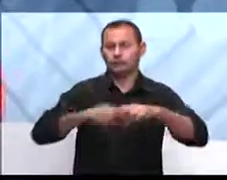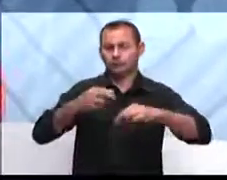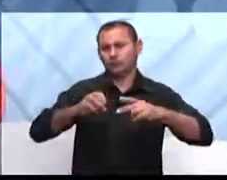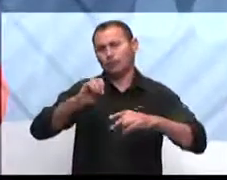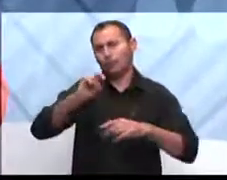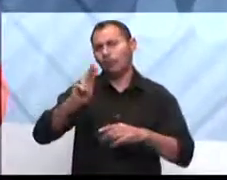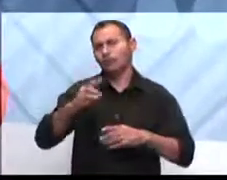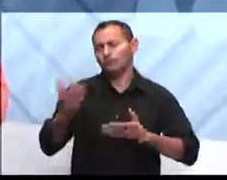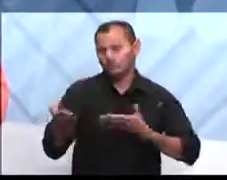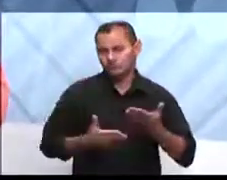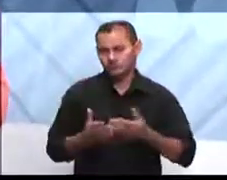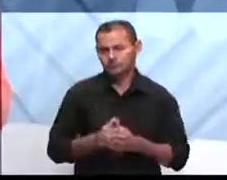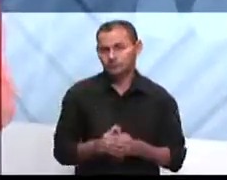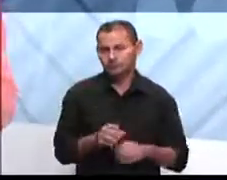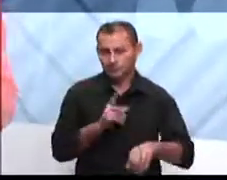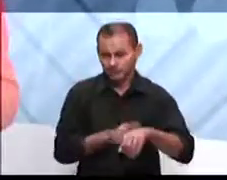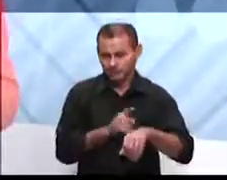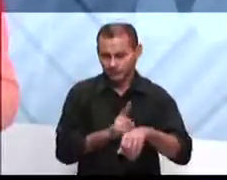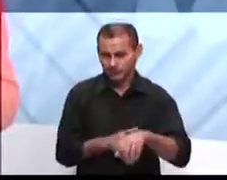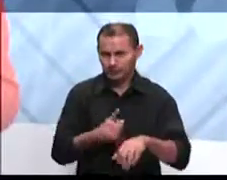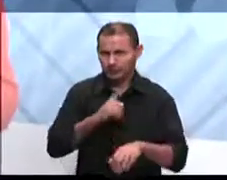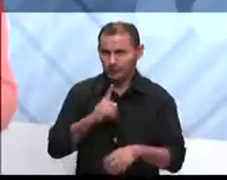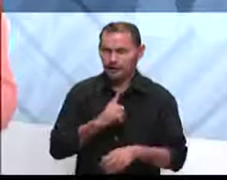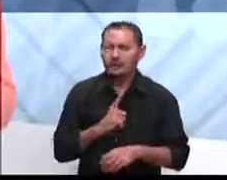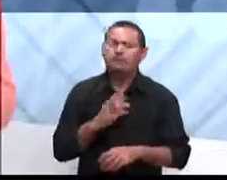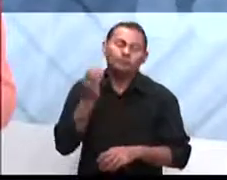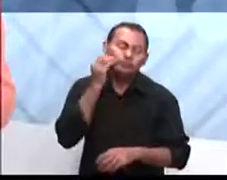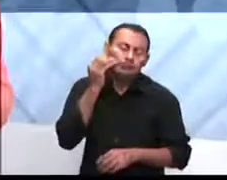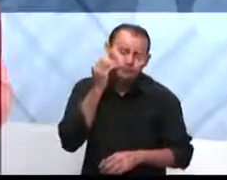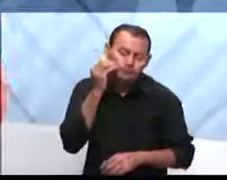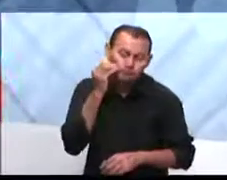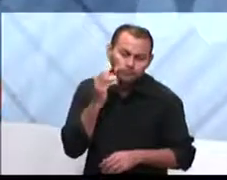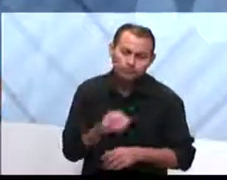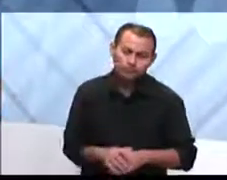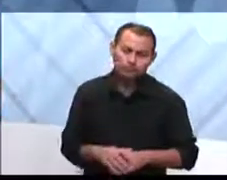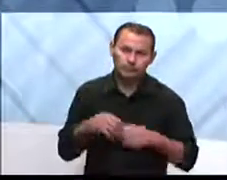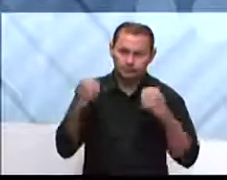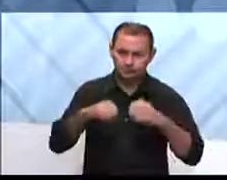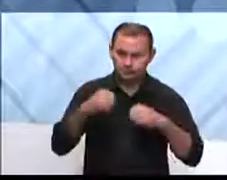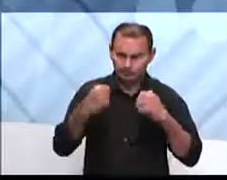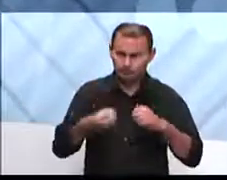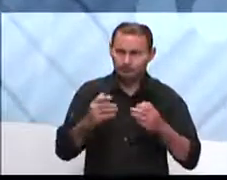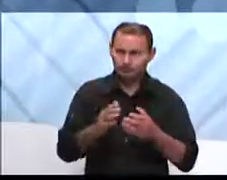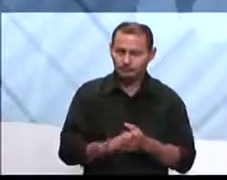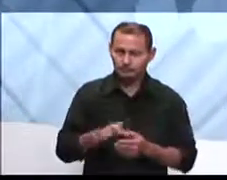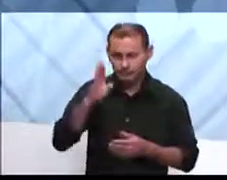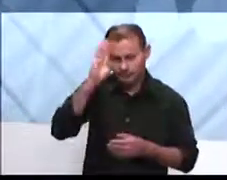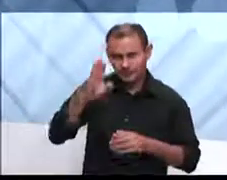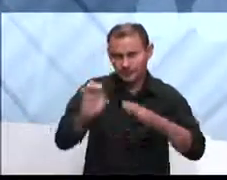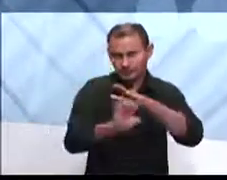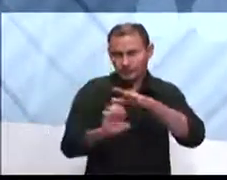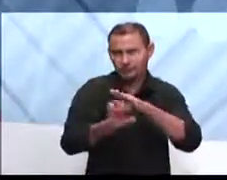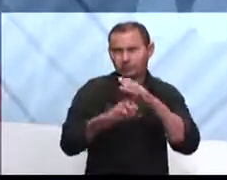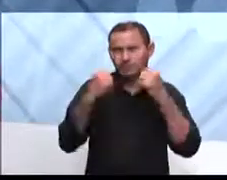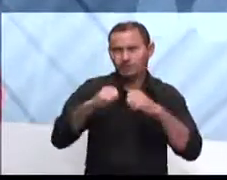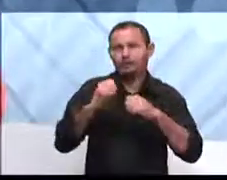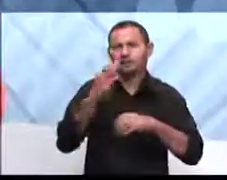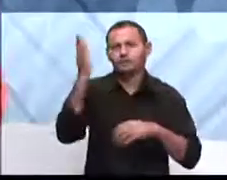ou serviço, e a partir do momento que eu tenho essa experiência, então eu preciso, né, principalmente as empresas, elas precisam saber,